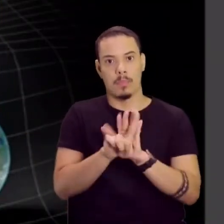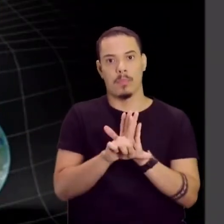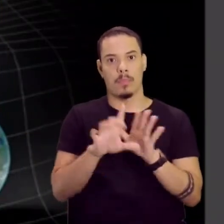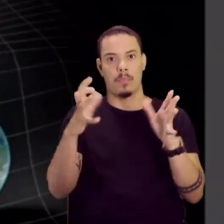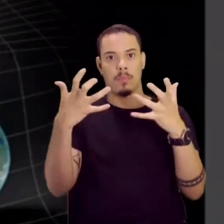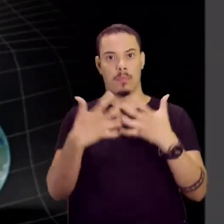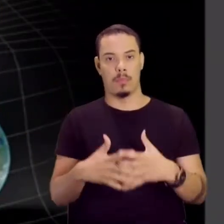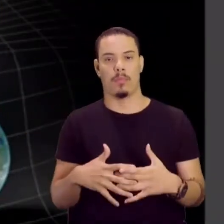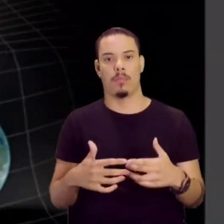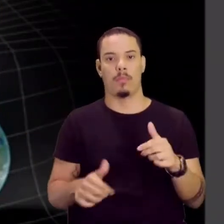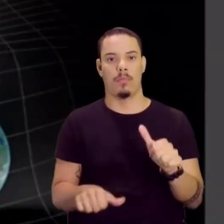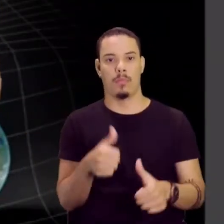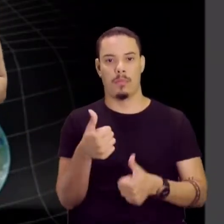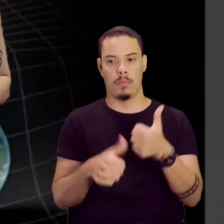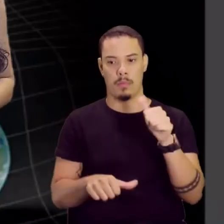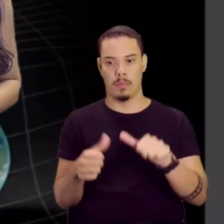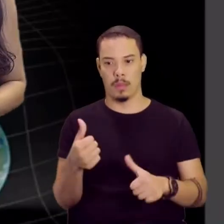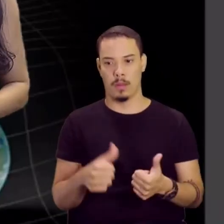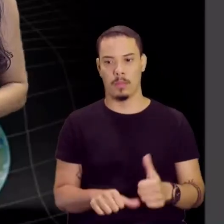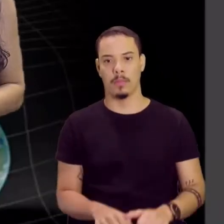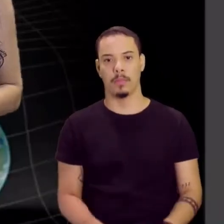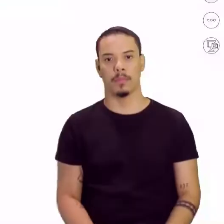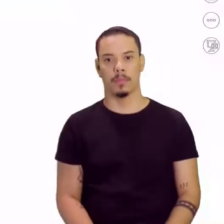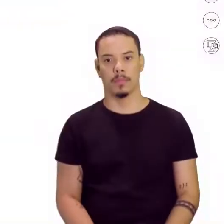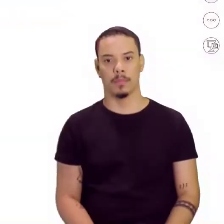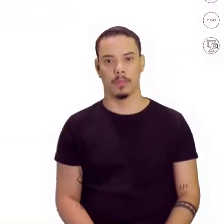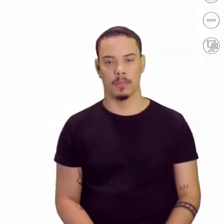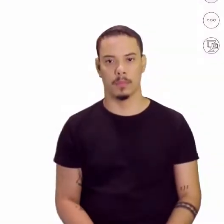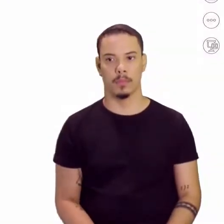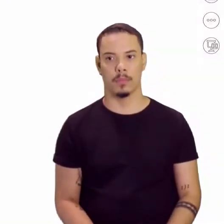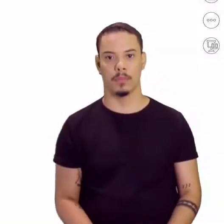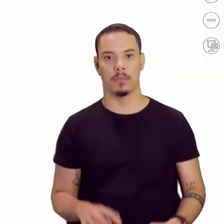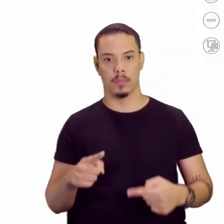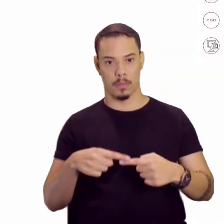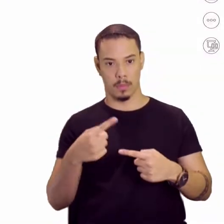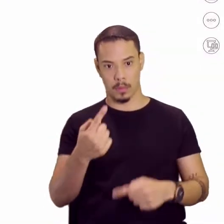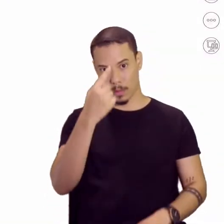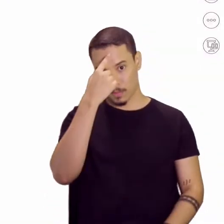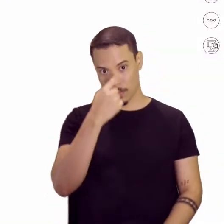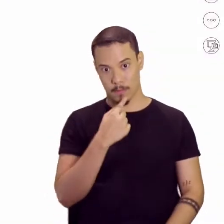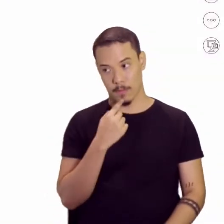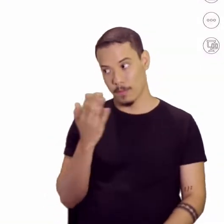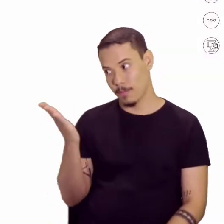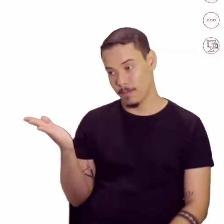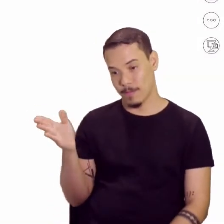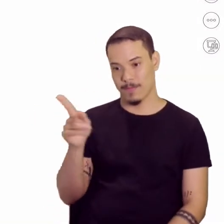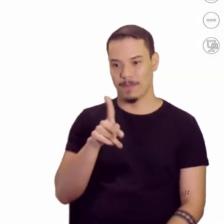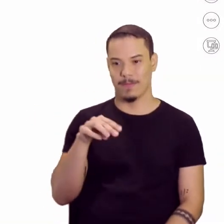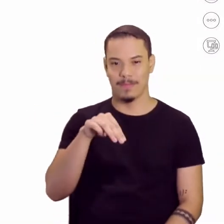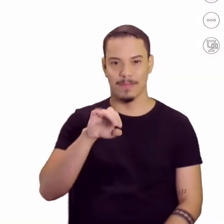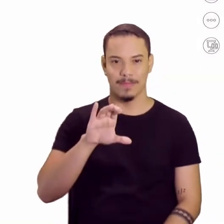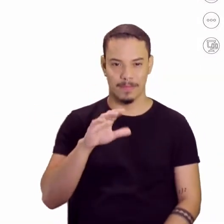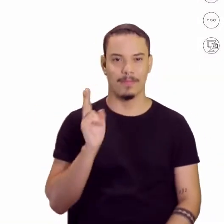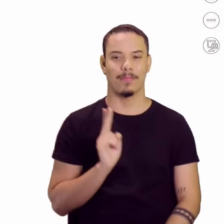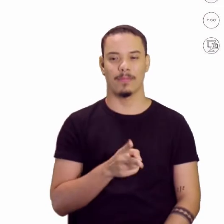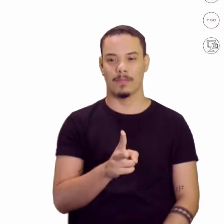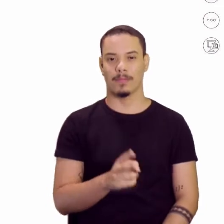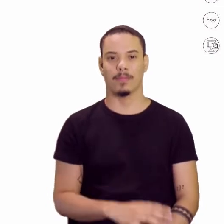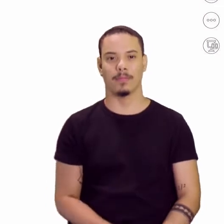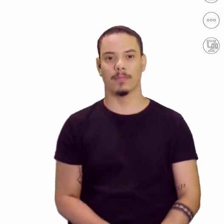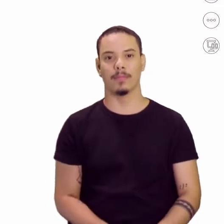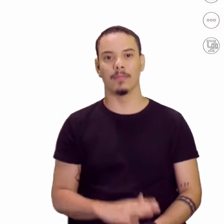mecânica. Continuando, Vamos lá? então ali, ó, depois da figurinha do Mac ali, vamos continuar, né?